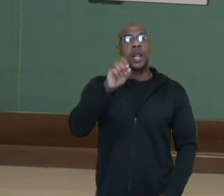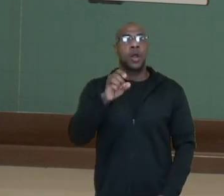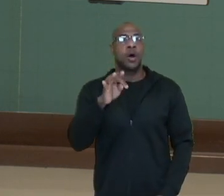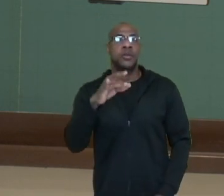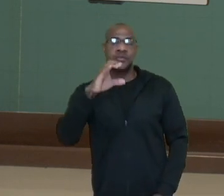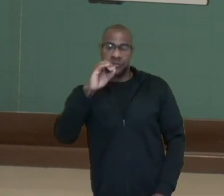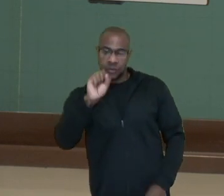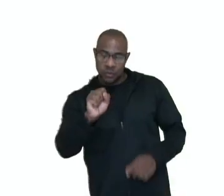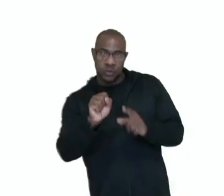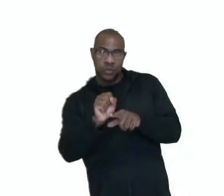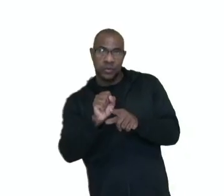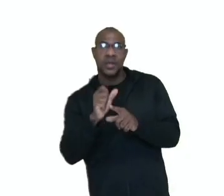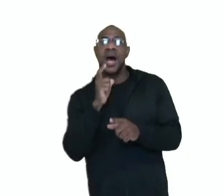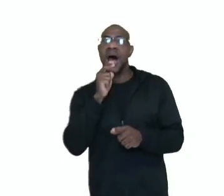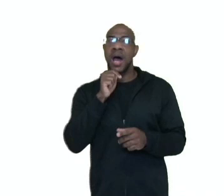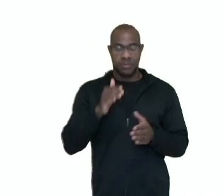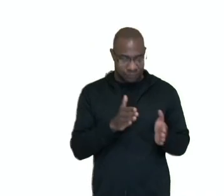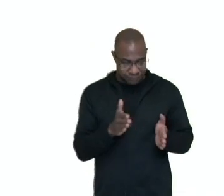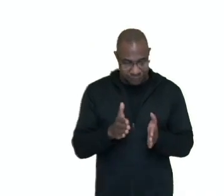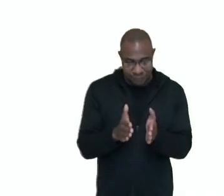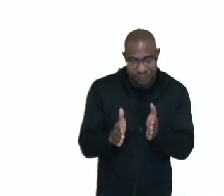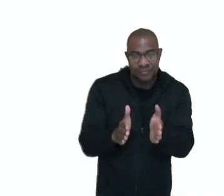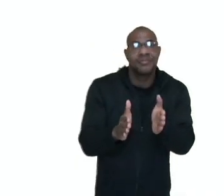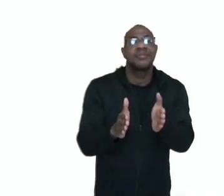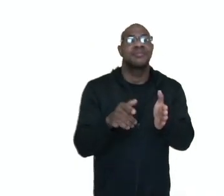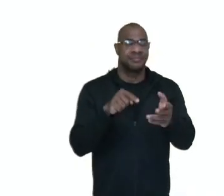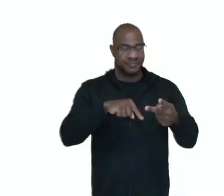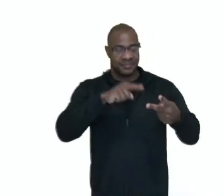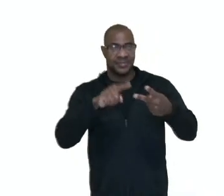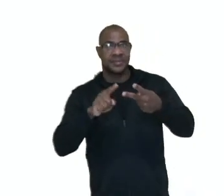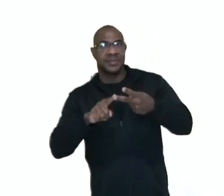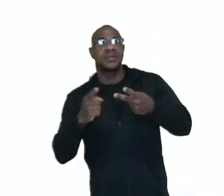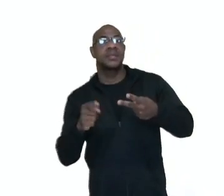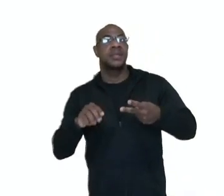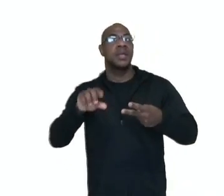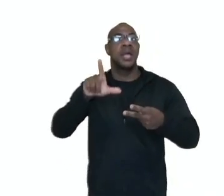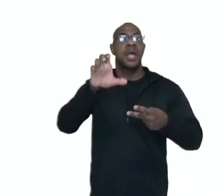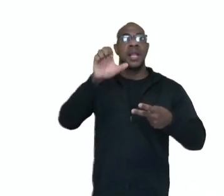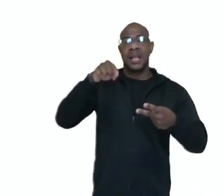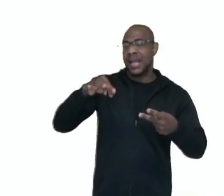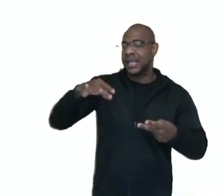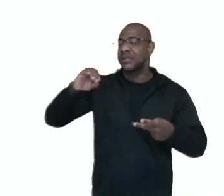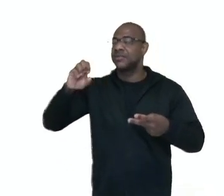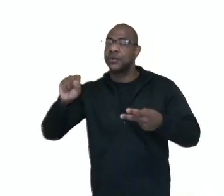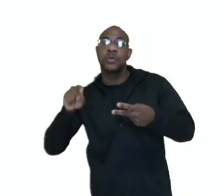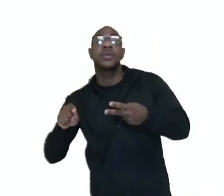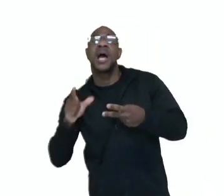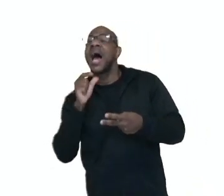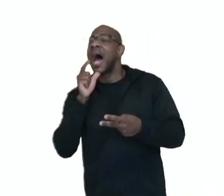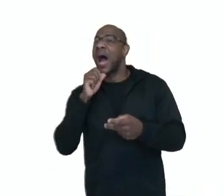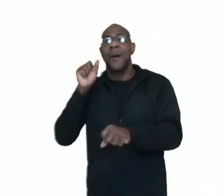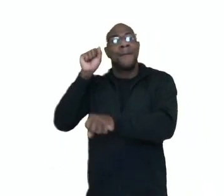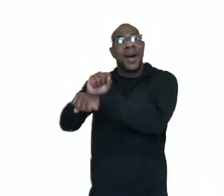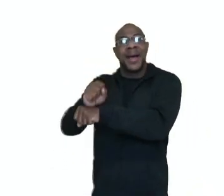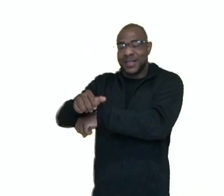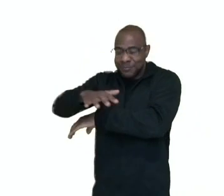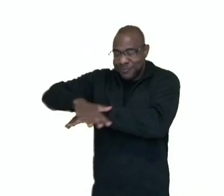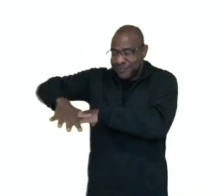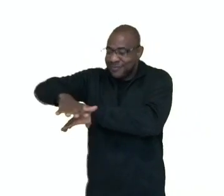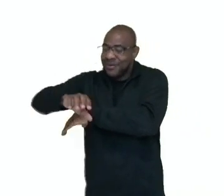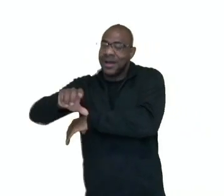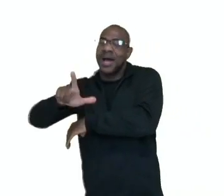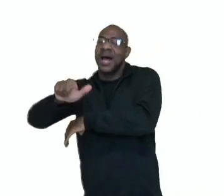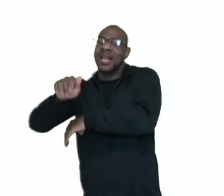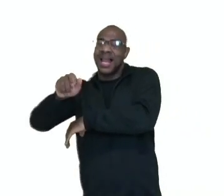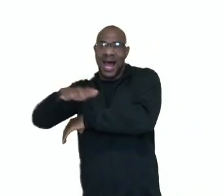doce, lótico, ecossistema de água doce com as águas correntes. E o lênticos, né, como demonstra